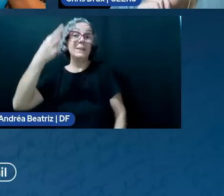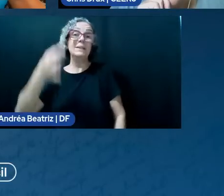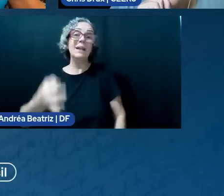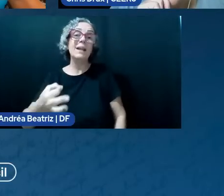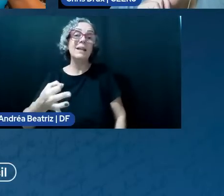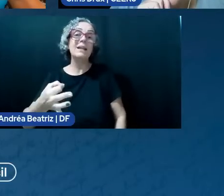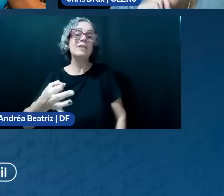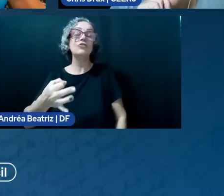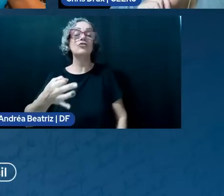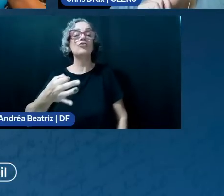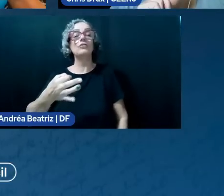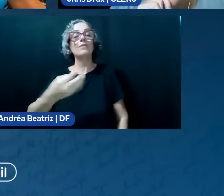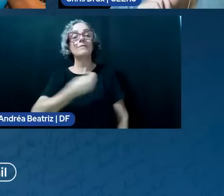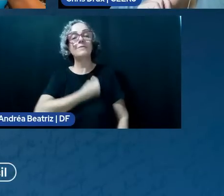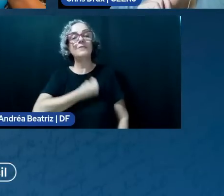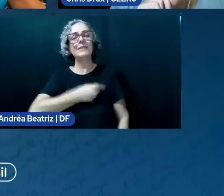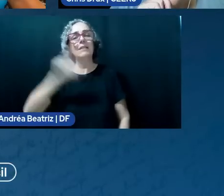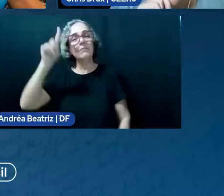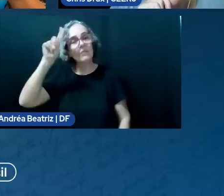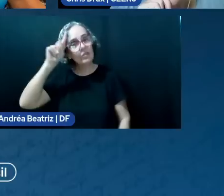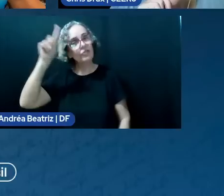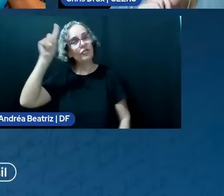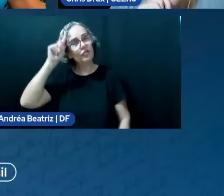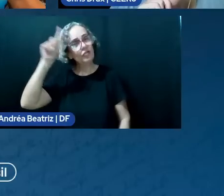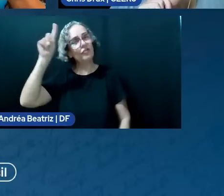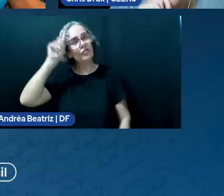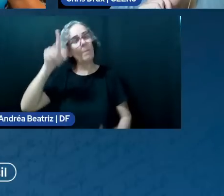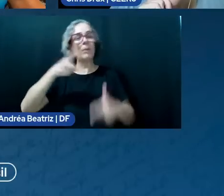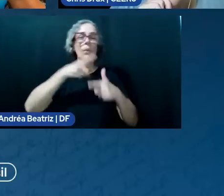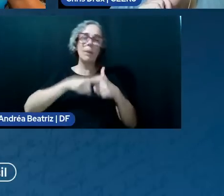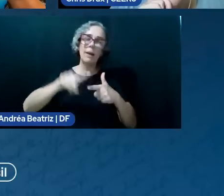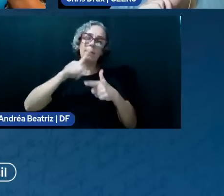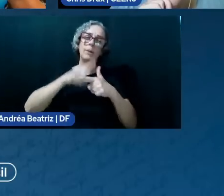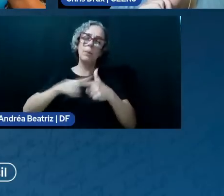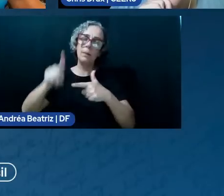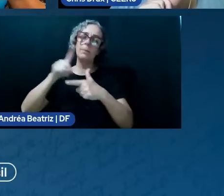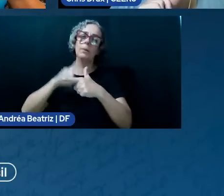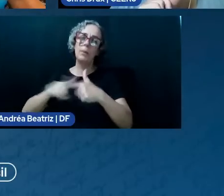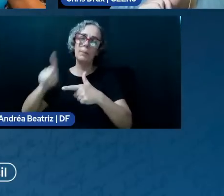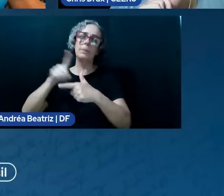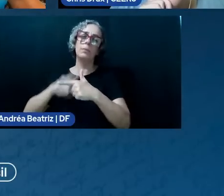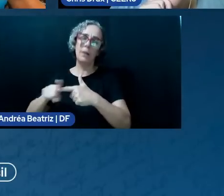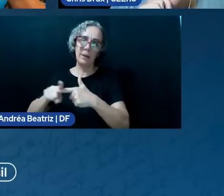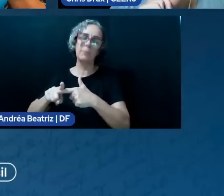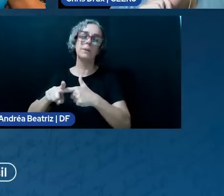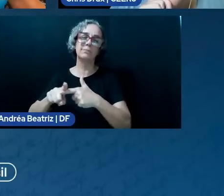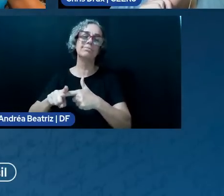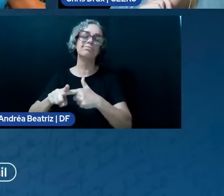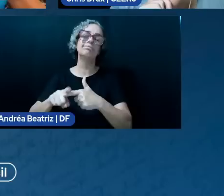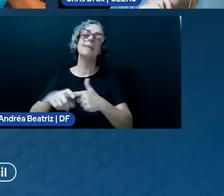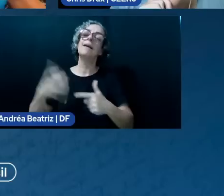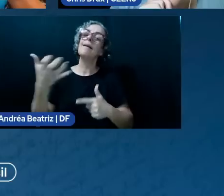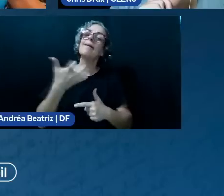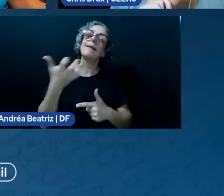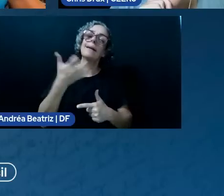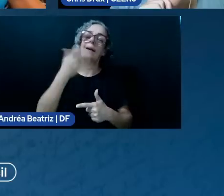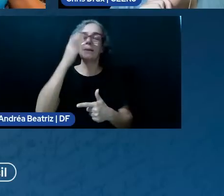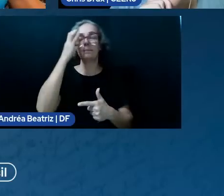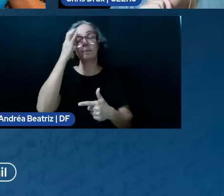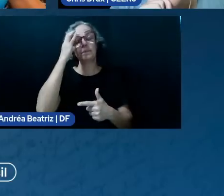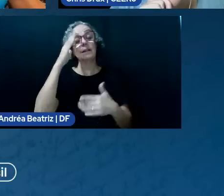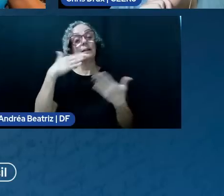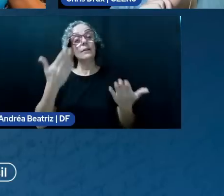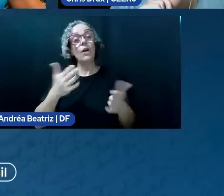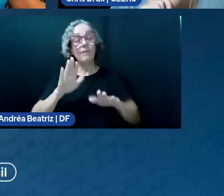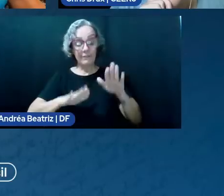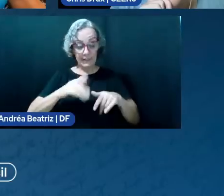dia constituem um meio para a gente alcançar um melhor estado. E que muitas coisas que para nós aqui nos